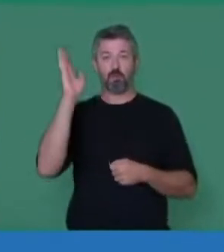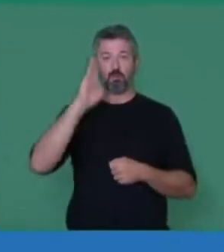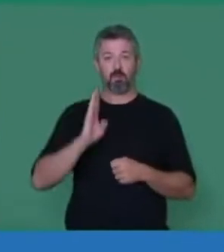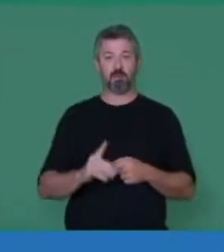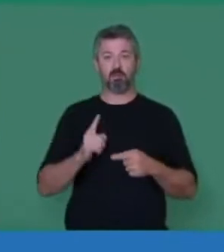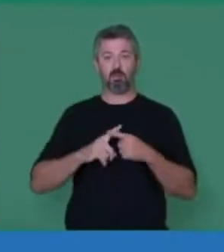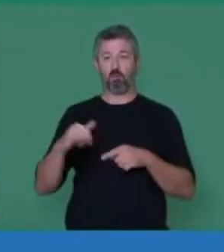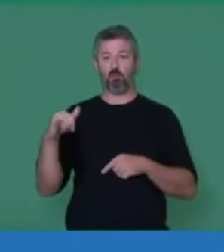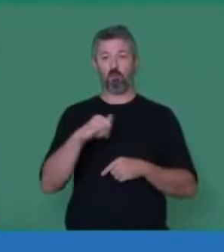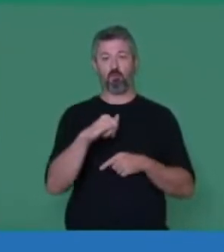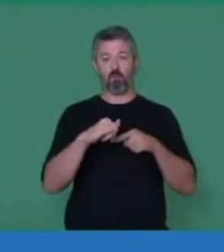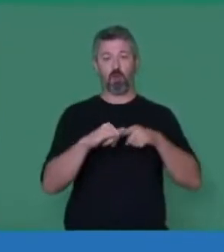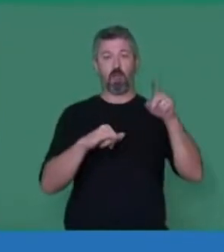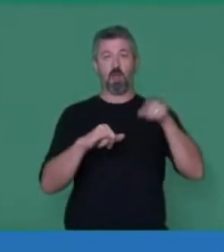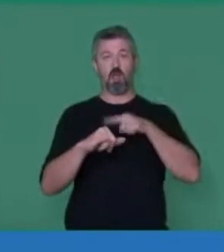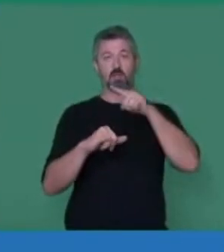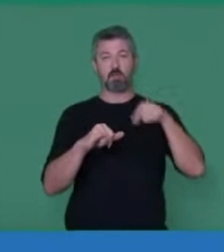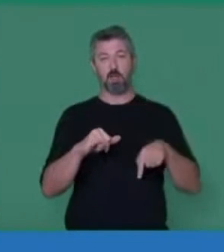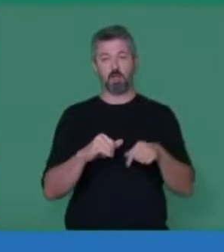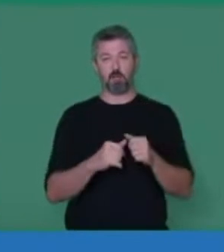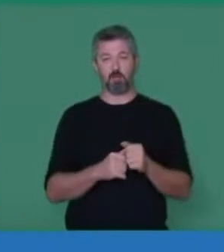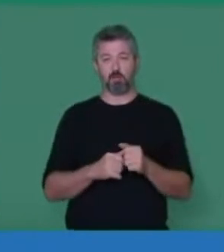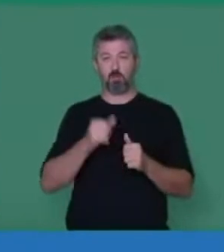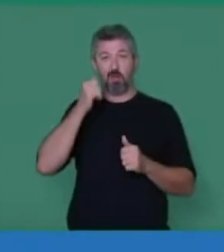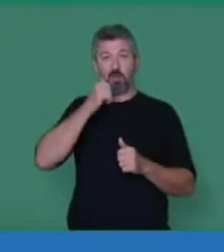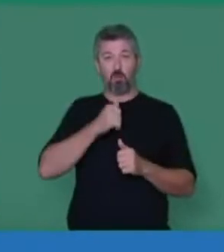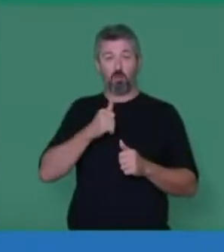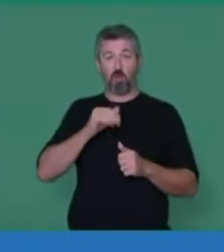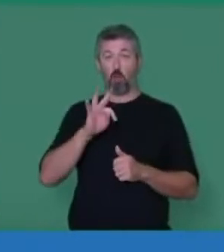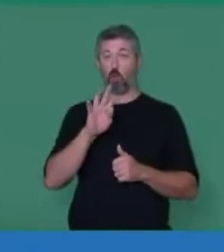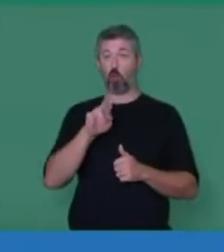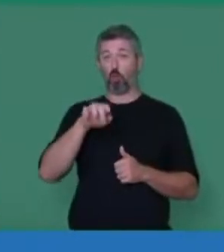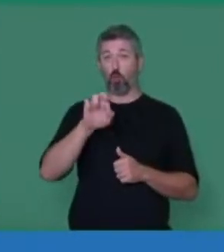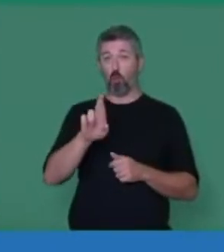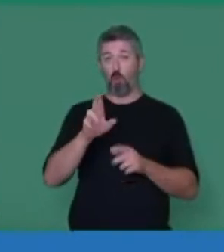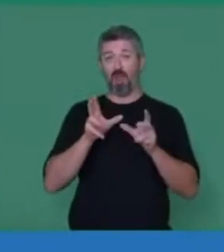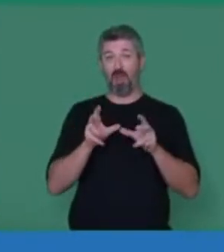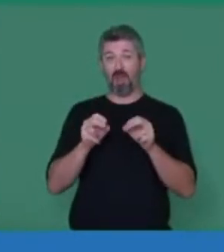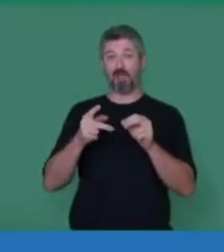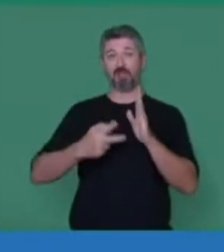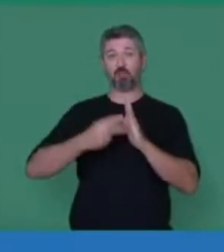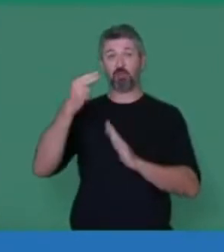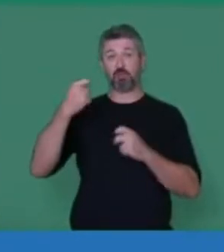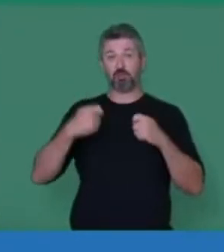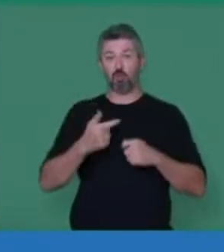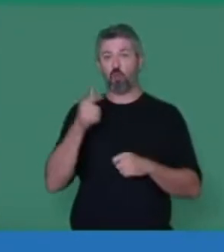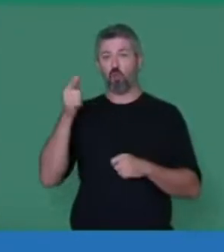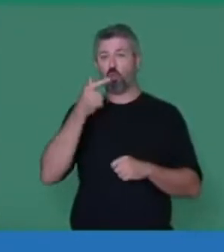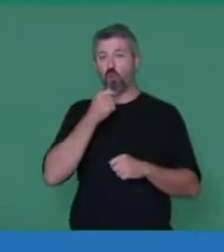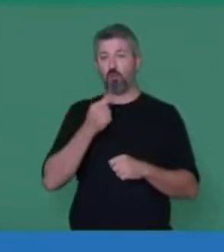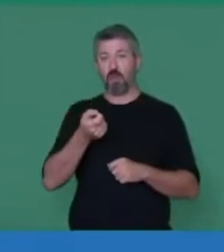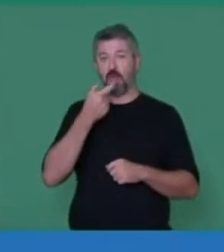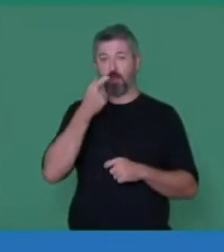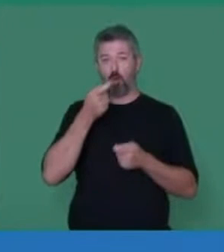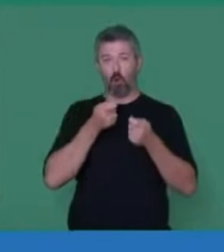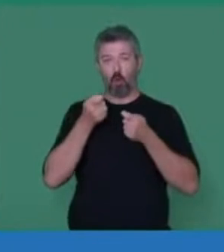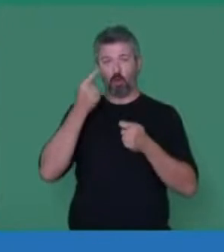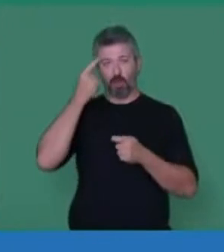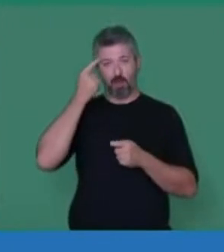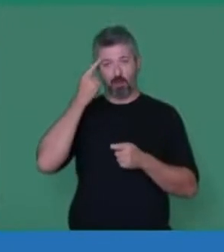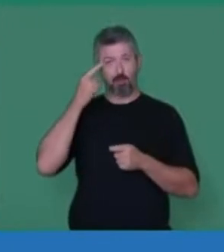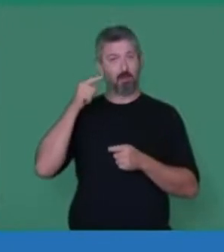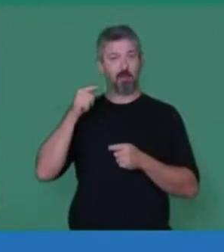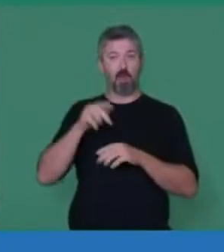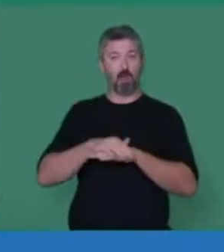seus voos foram cancelados. Uma senhora com tumor que precisa ser operada. Um outro senhor que toma remédio controlado, que não tem